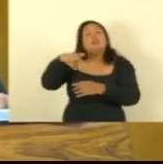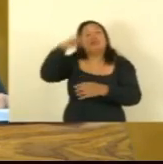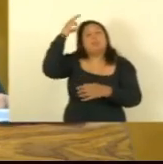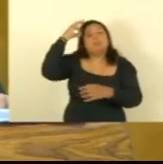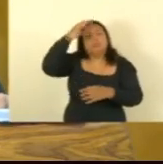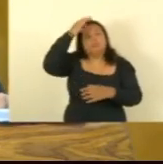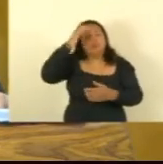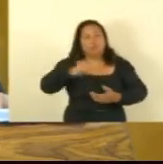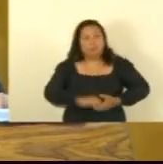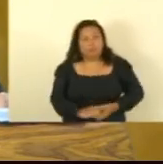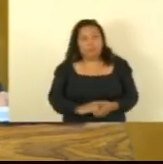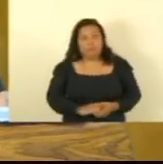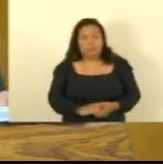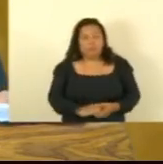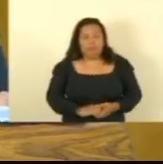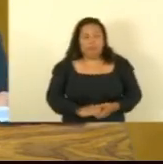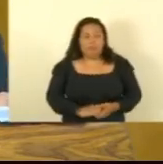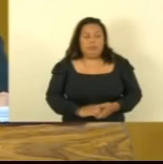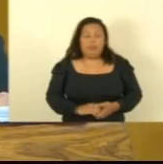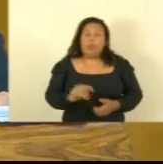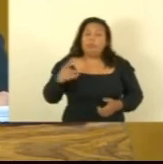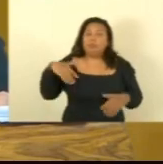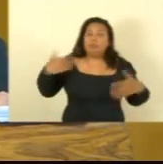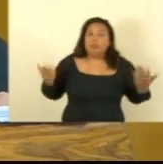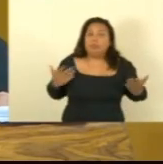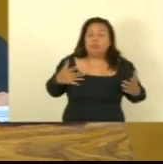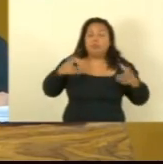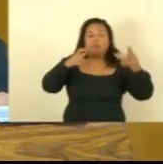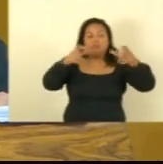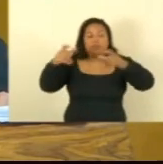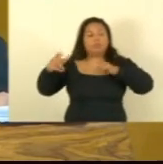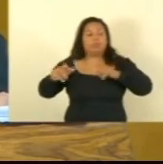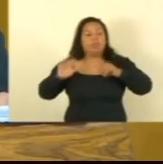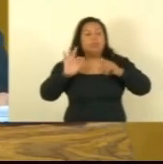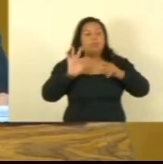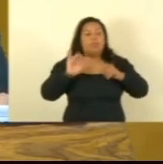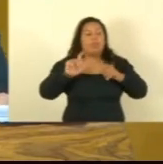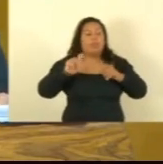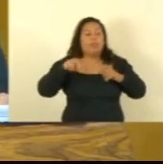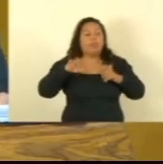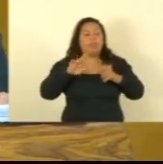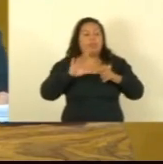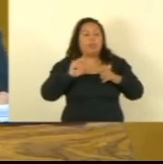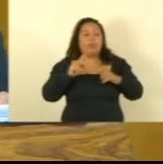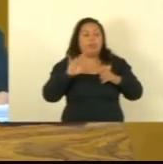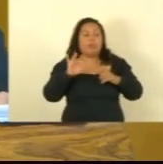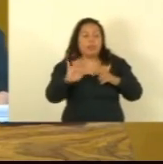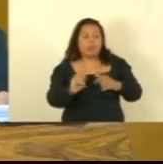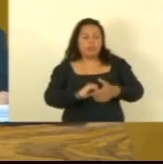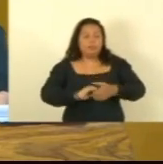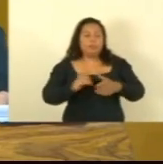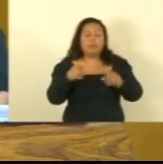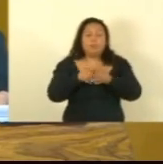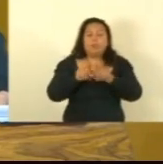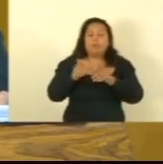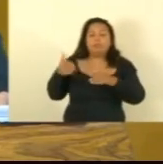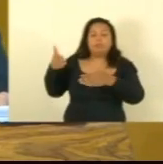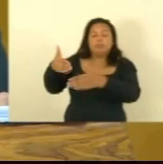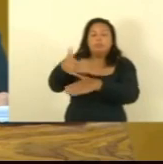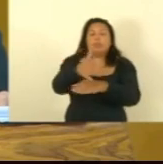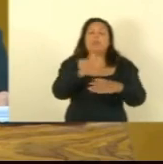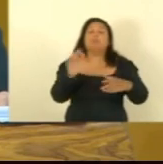capixabas. As entidades filantrópicas, como a PAI, municipais e demais